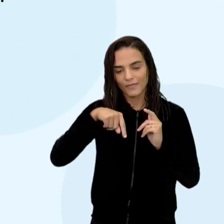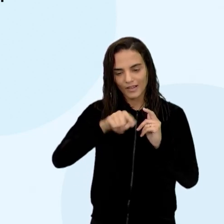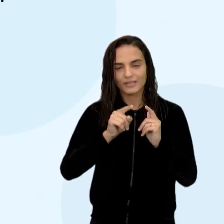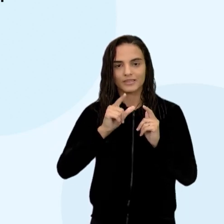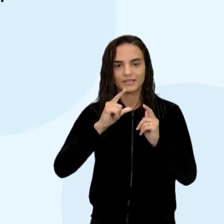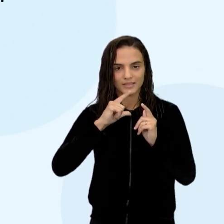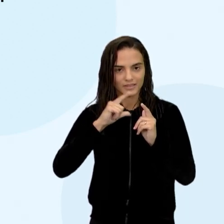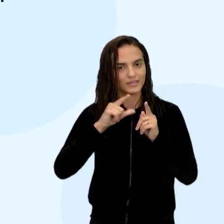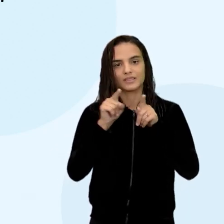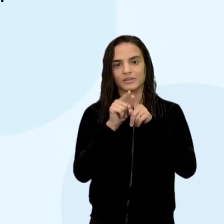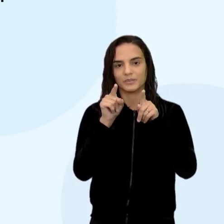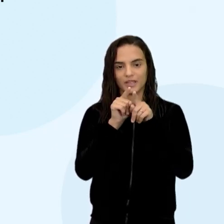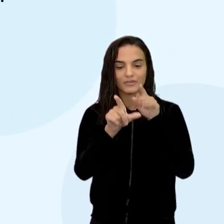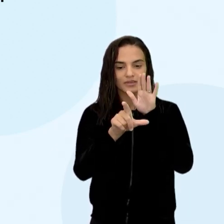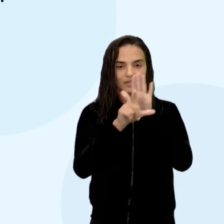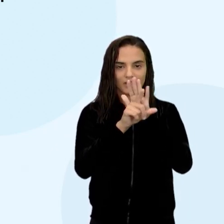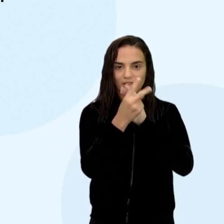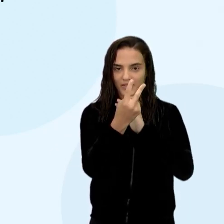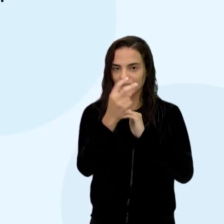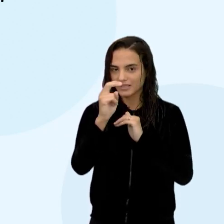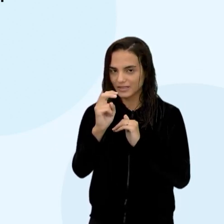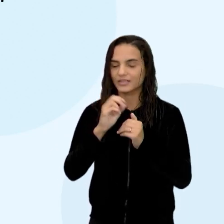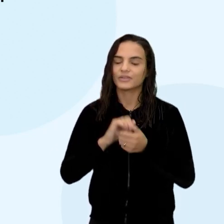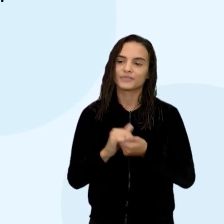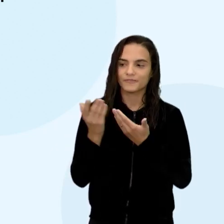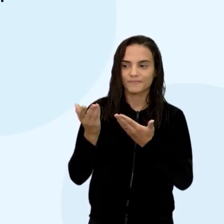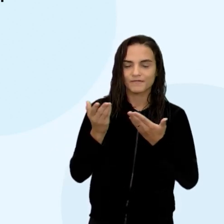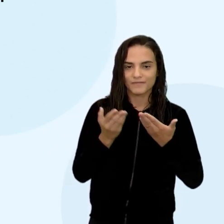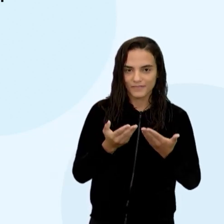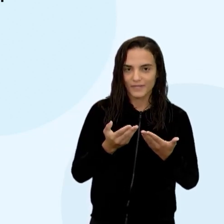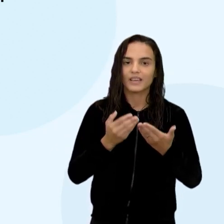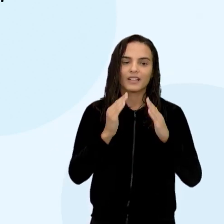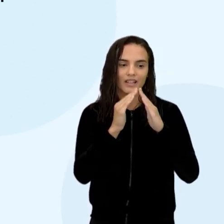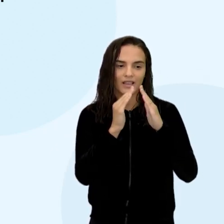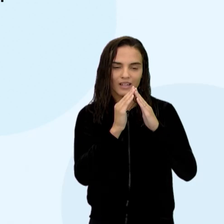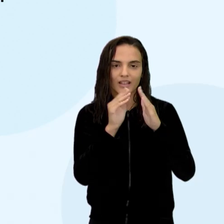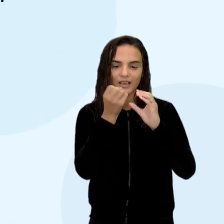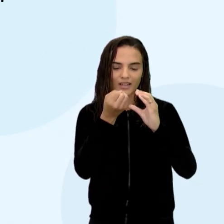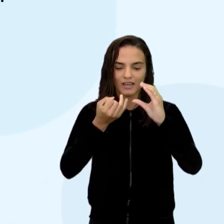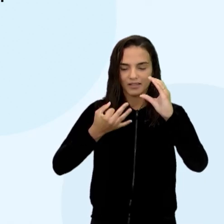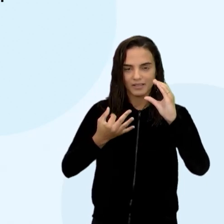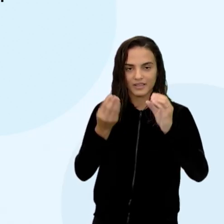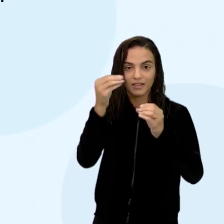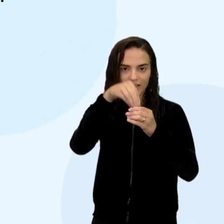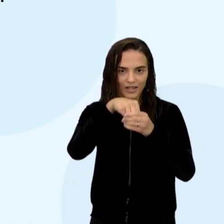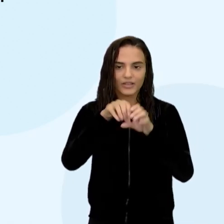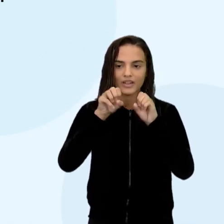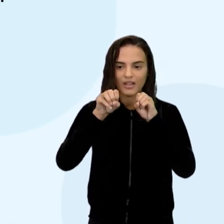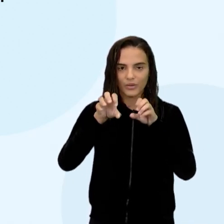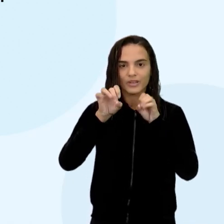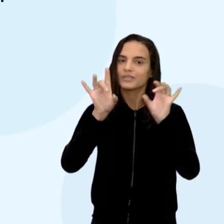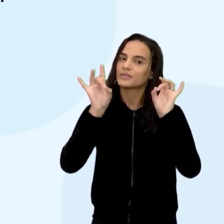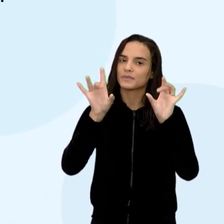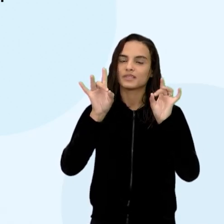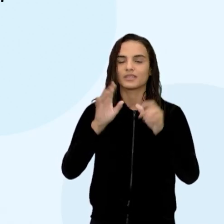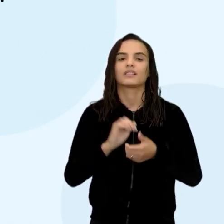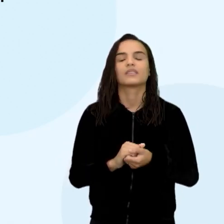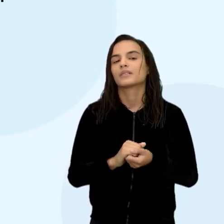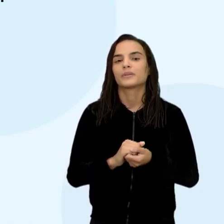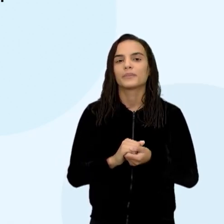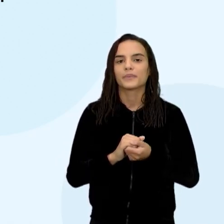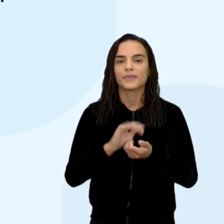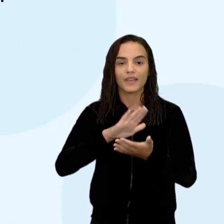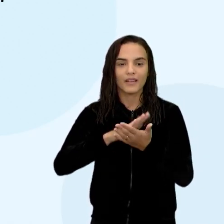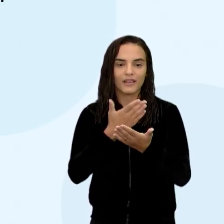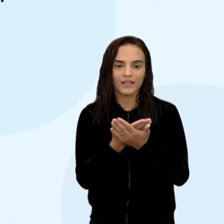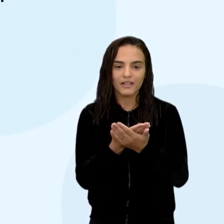também a Resolução 25, que fala do atendimento domiciliar, que também é caracterizado, está dentro da educação especial, o interlocutor de